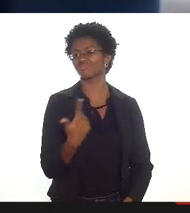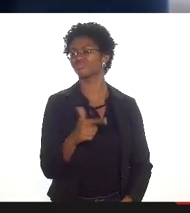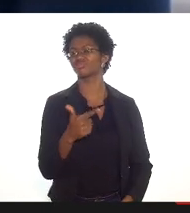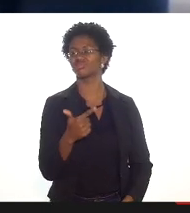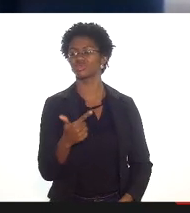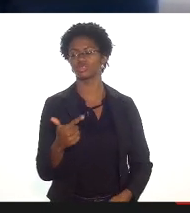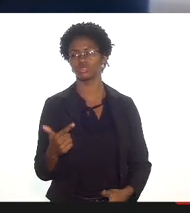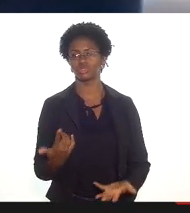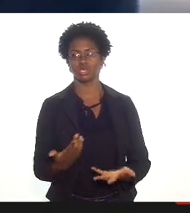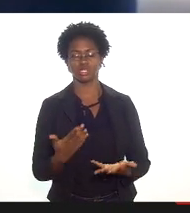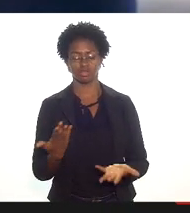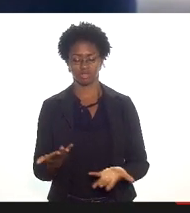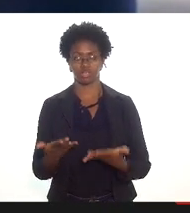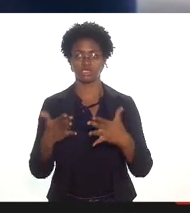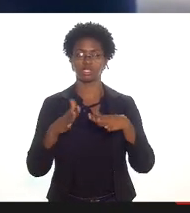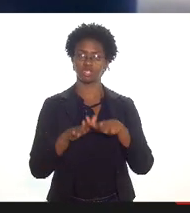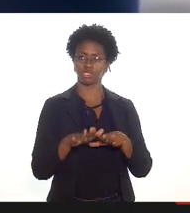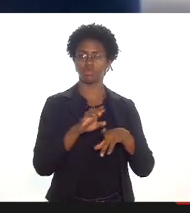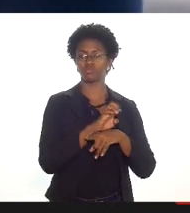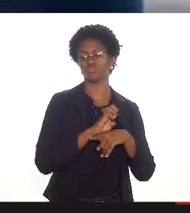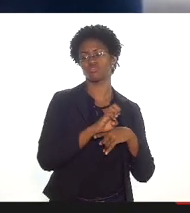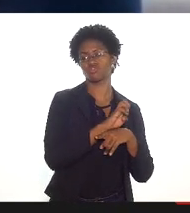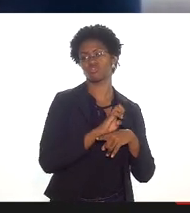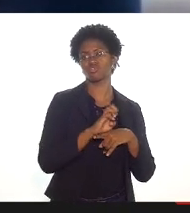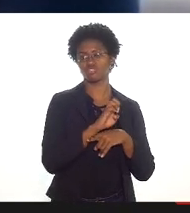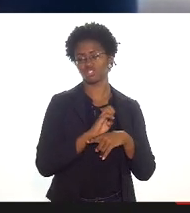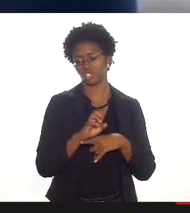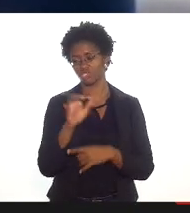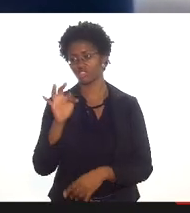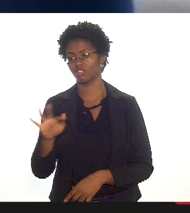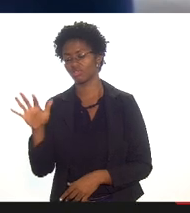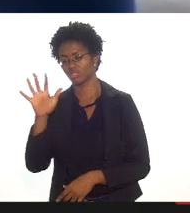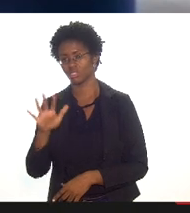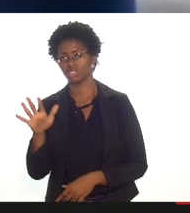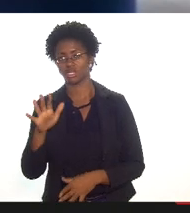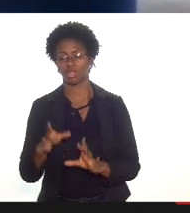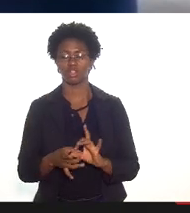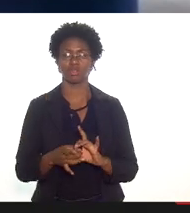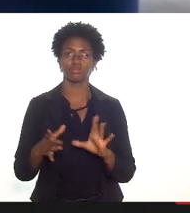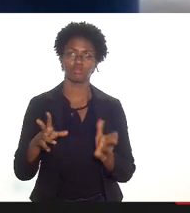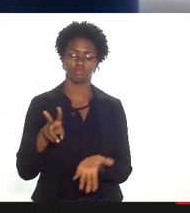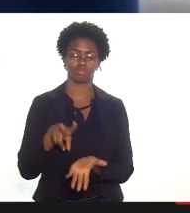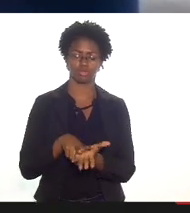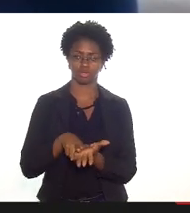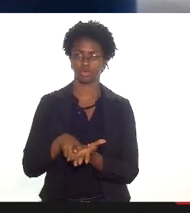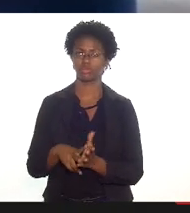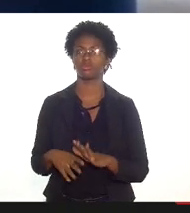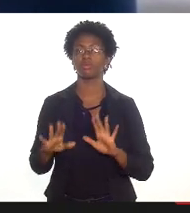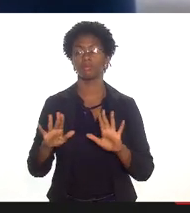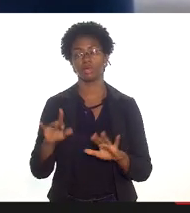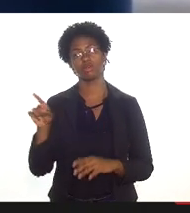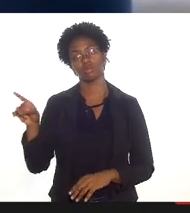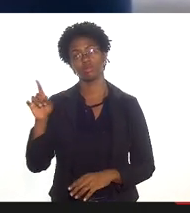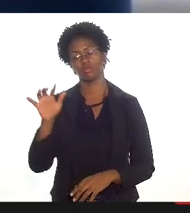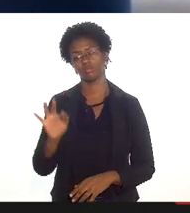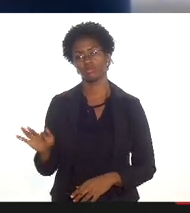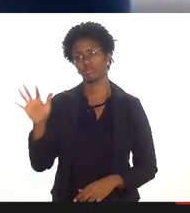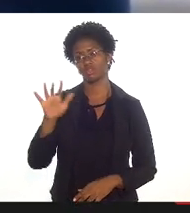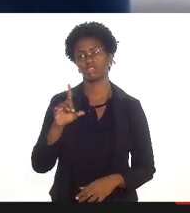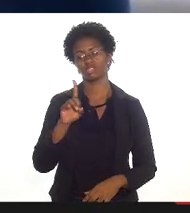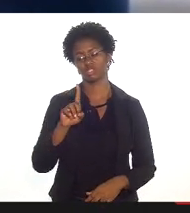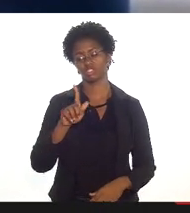unidade federal com o Estado em relação à disponibilização de leitos. O federal, o